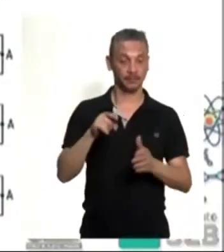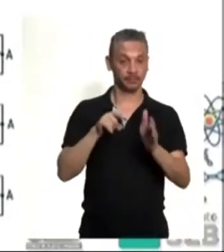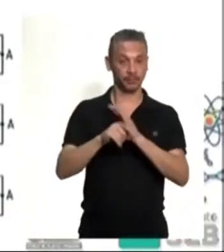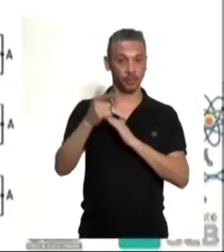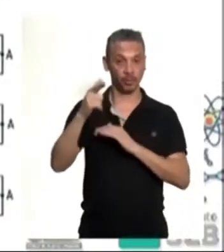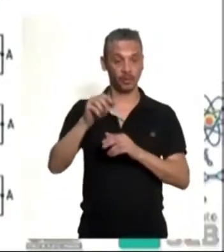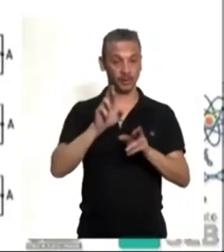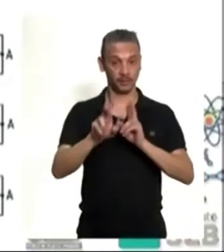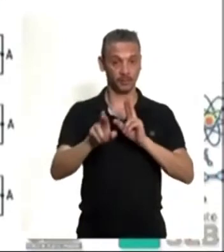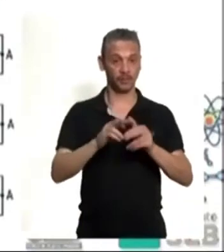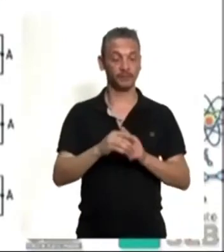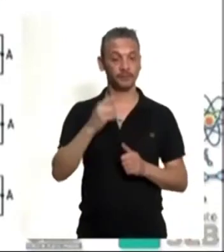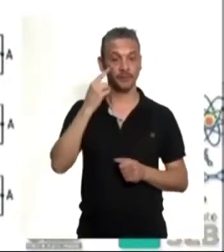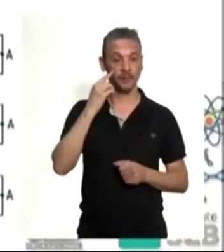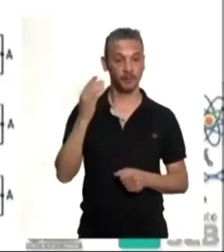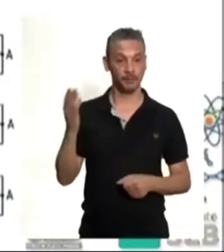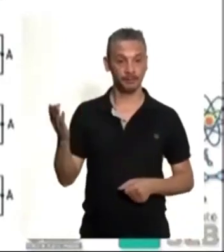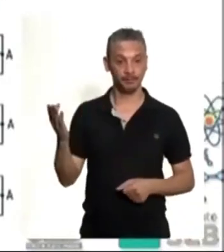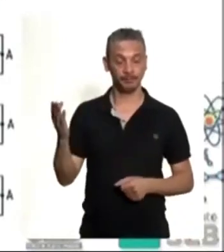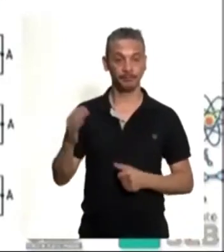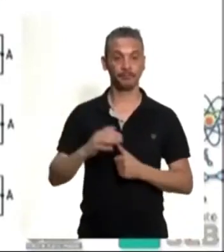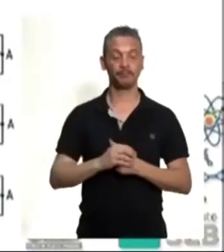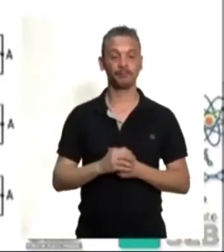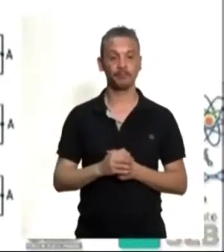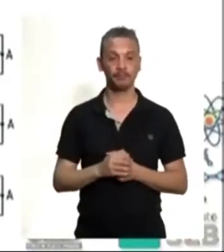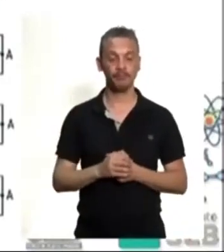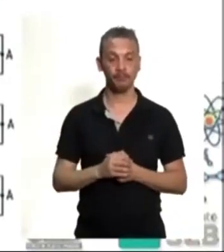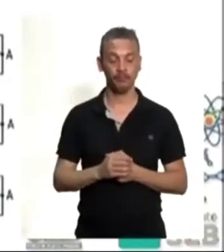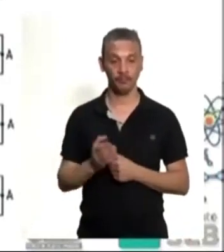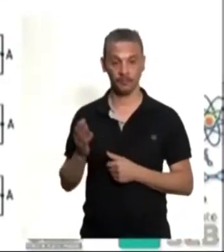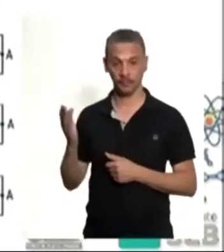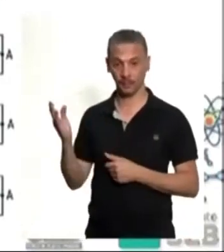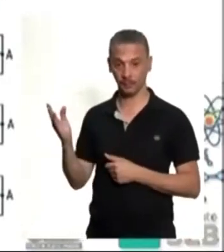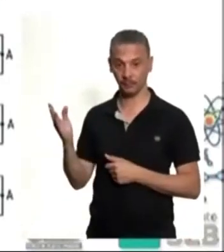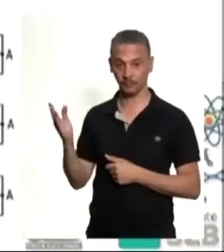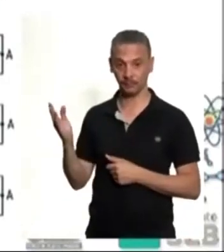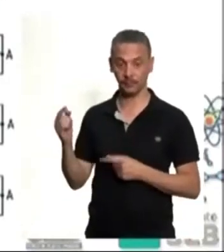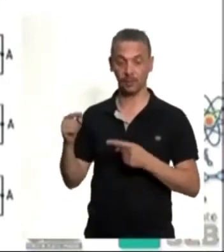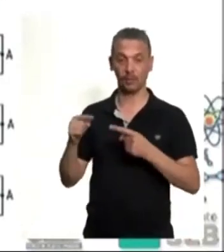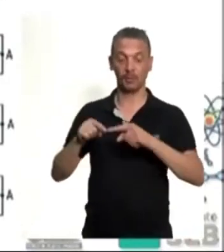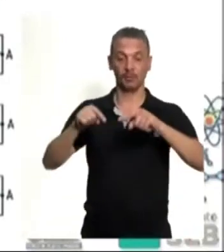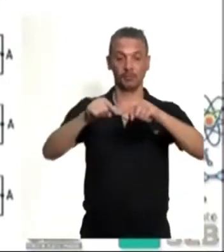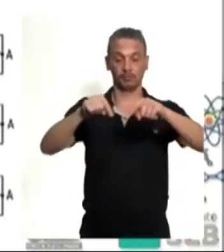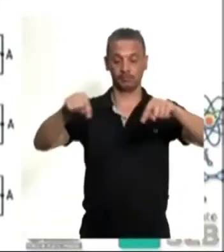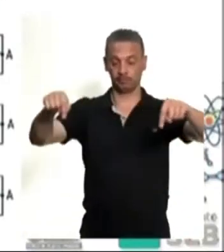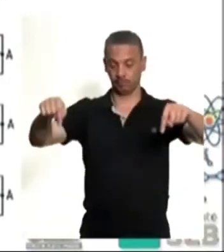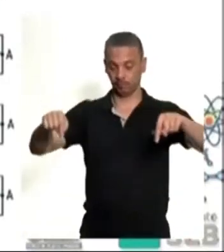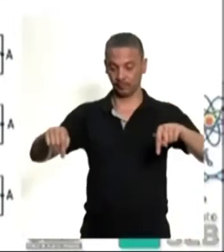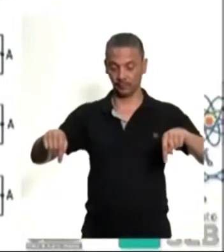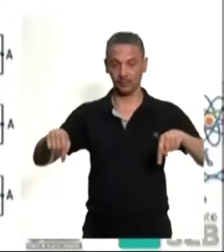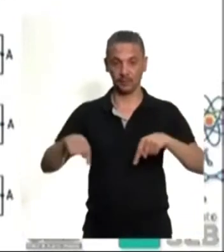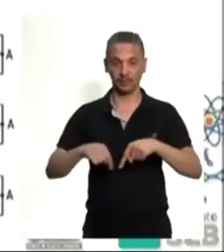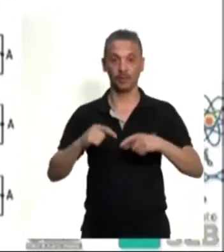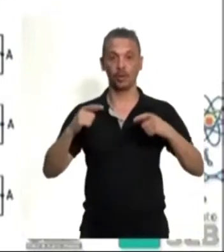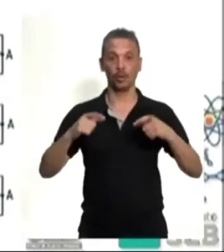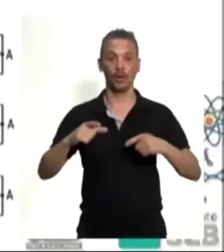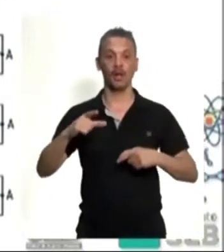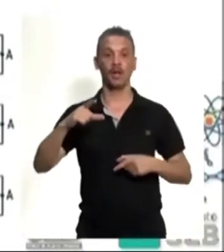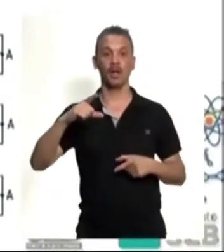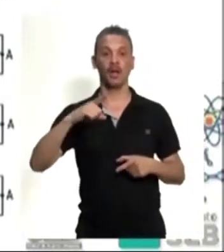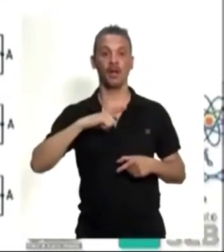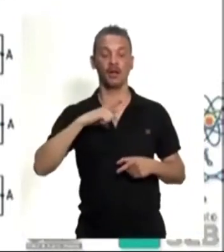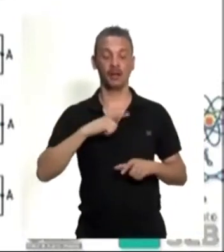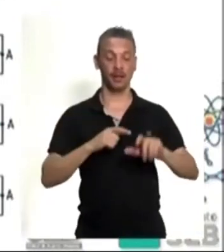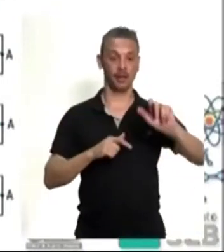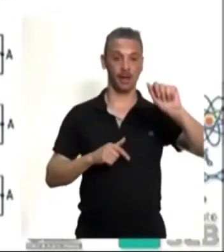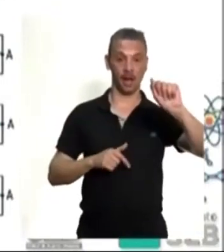vou respondendo. Quero fazer essa do Enem. A figura seguinte representa um salão de um clube, onde estão destacados